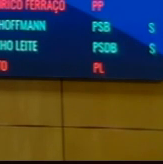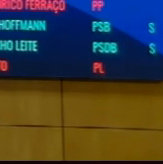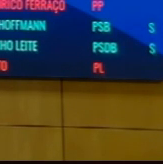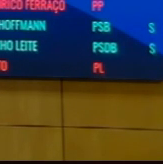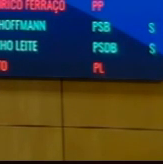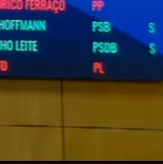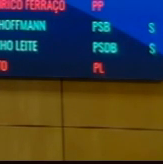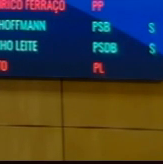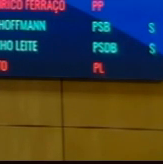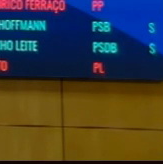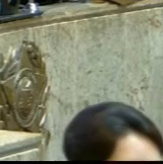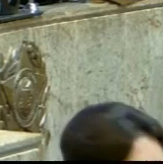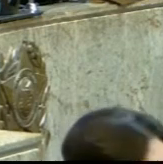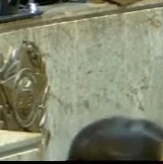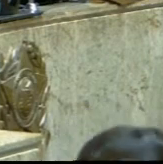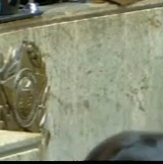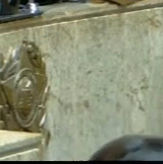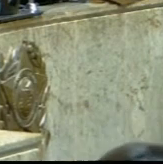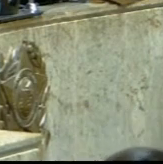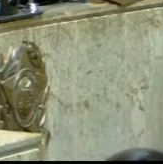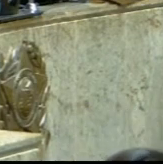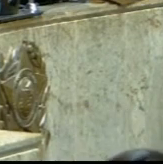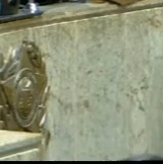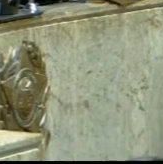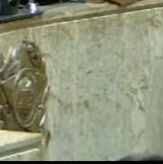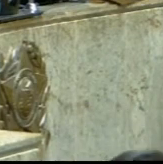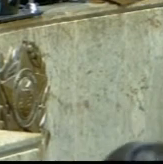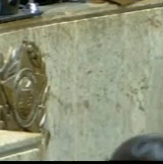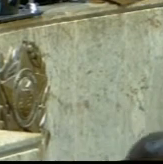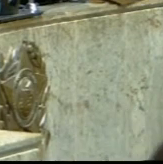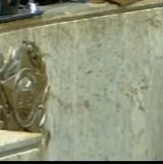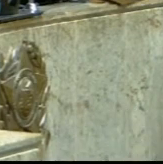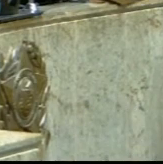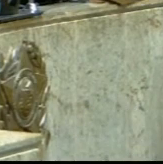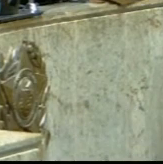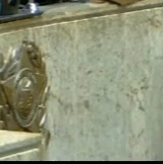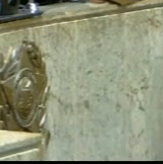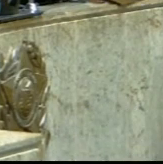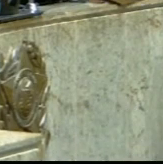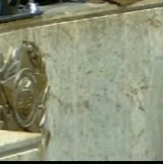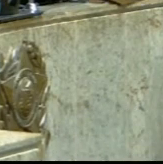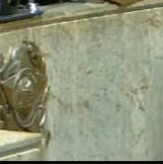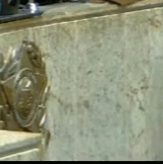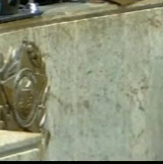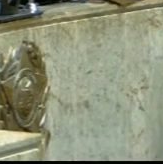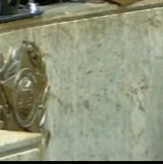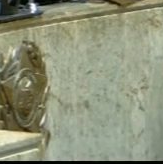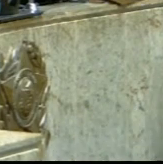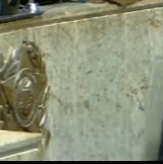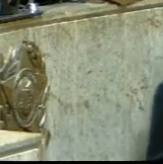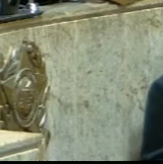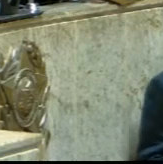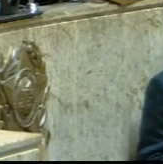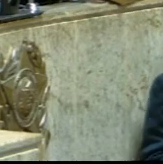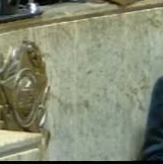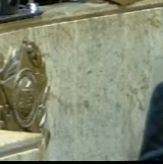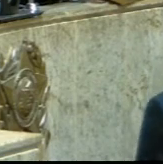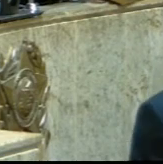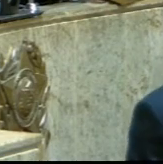sim. Faço do resultado, aprovada a matéria, a secretaria para extração dos